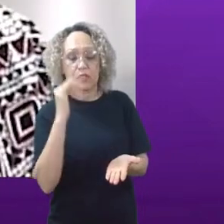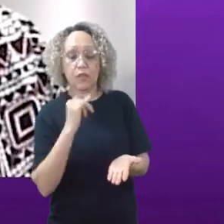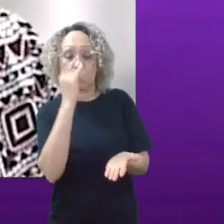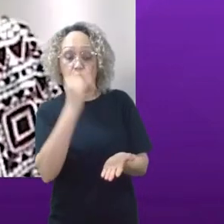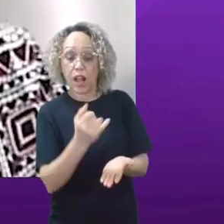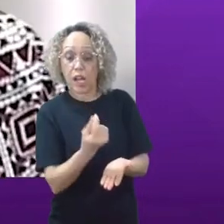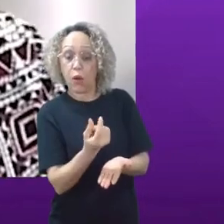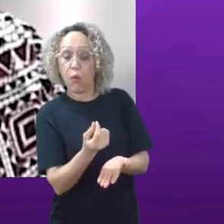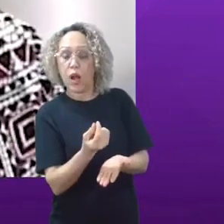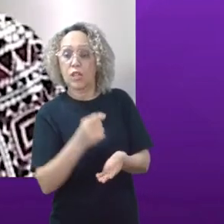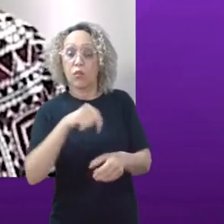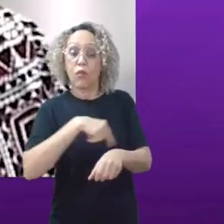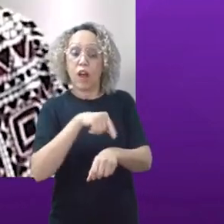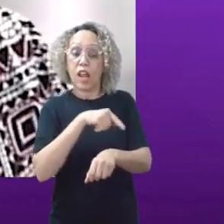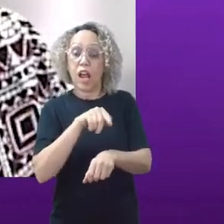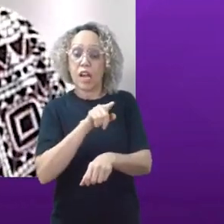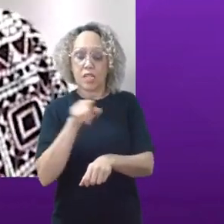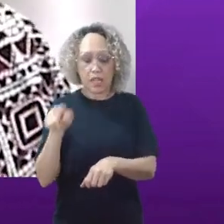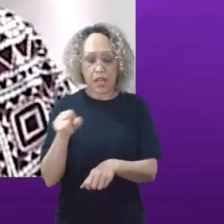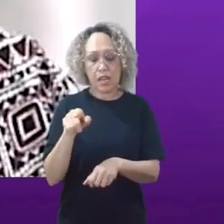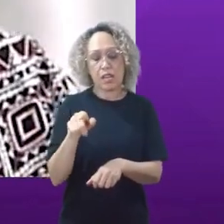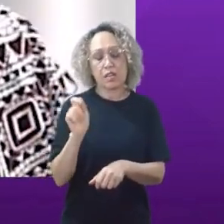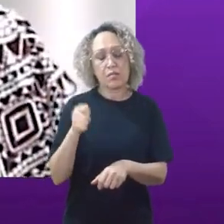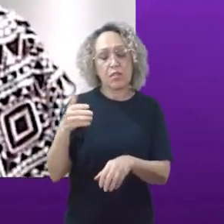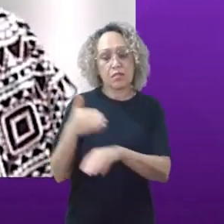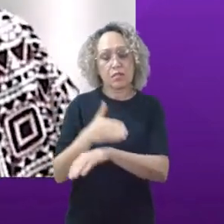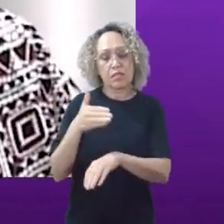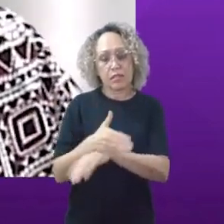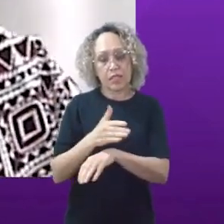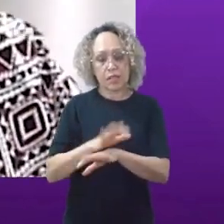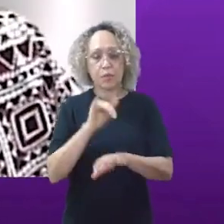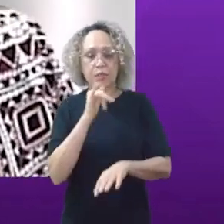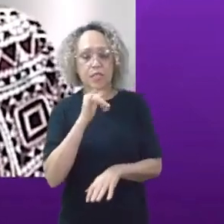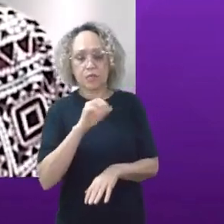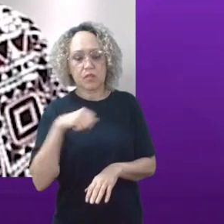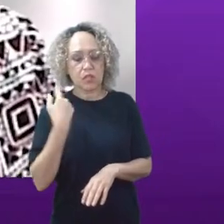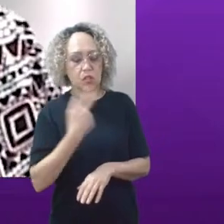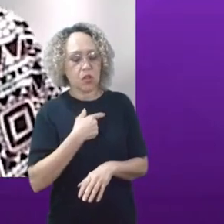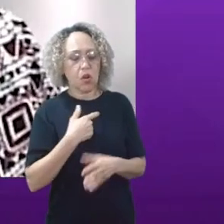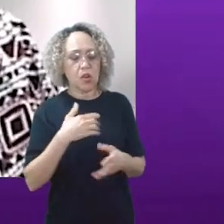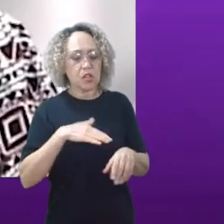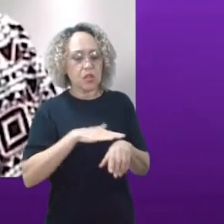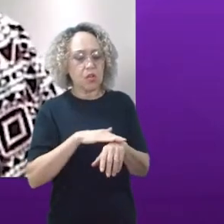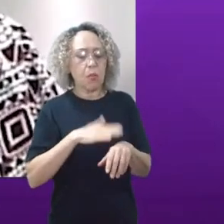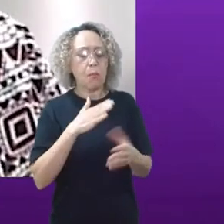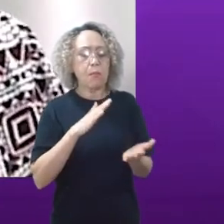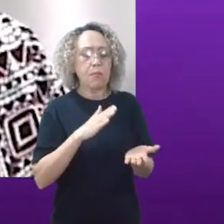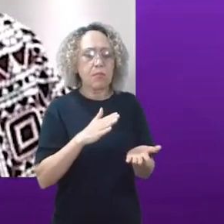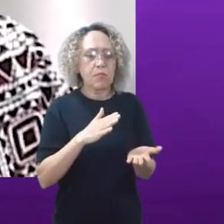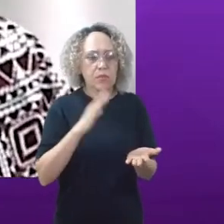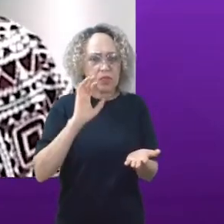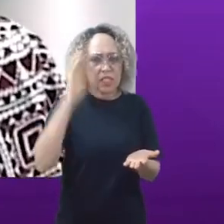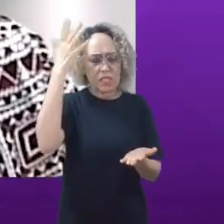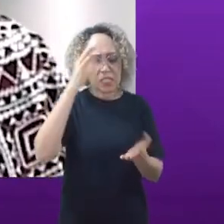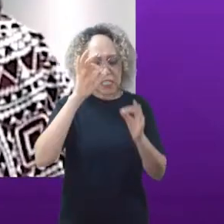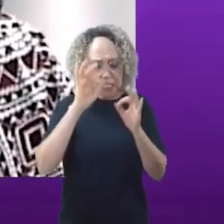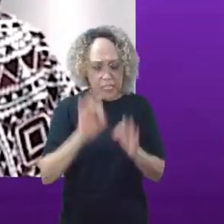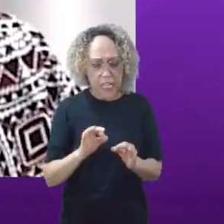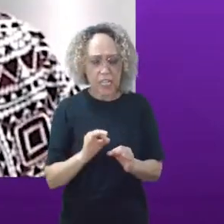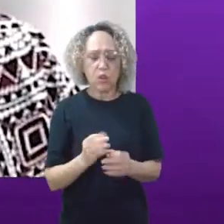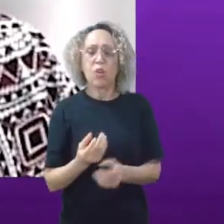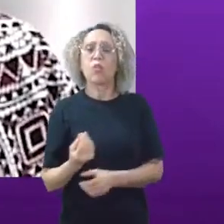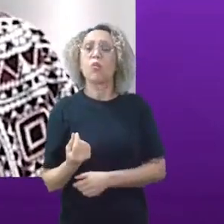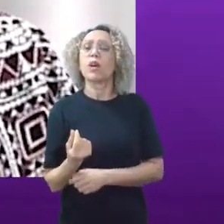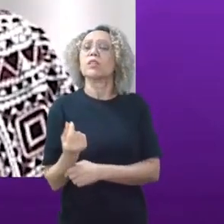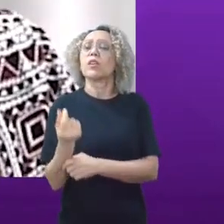Se a gente não negocia bem o preço dos serviços, a gente não consegue avançar nessa